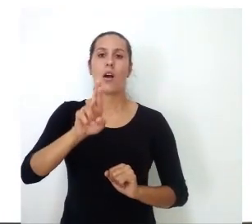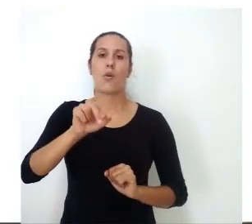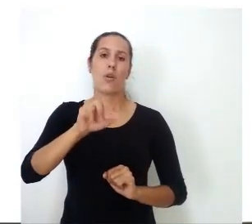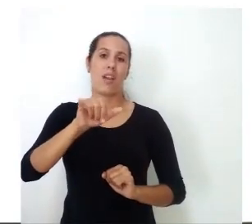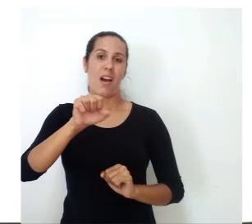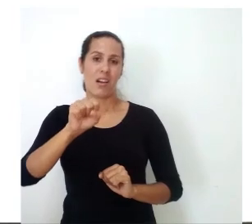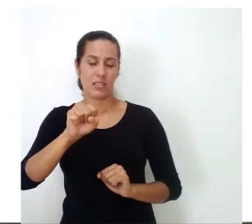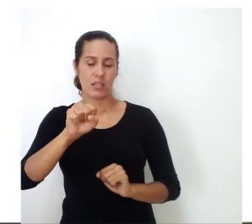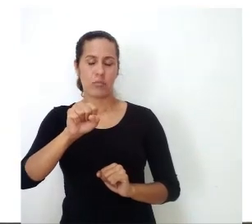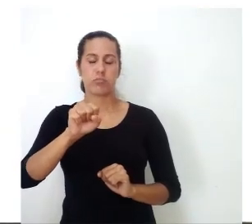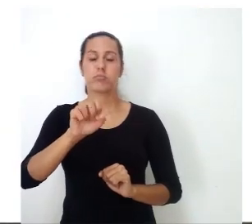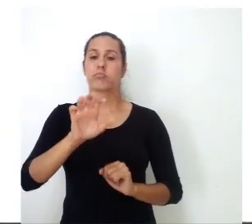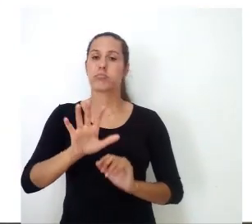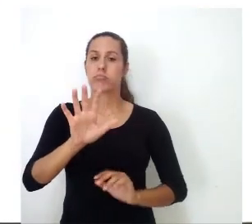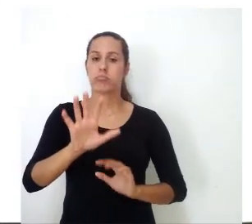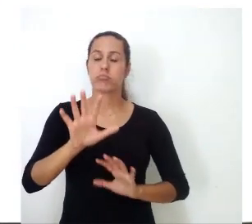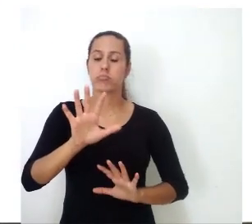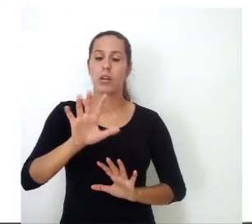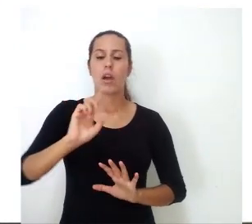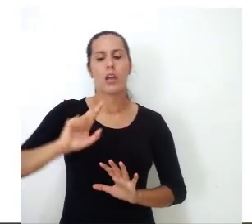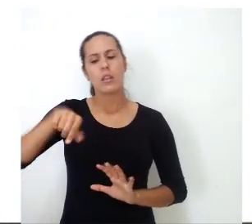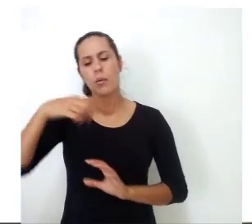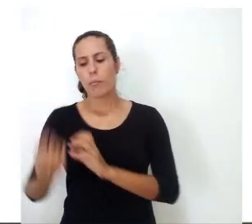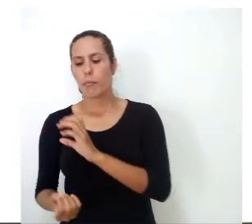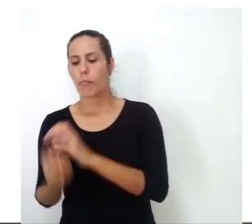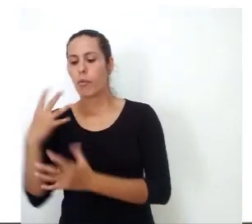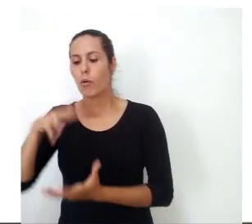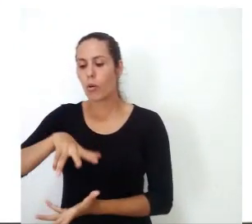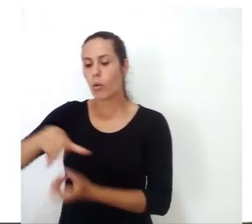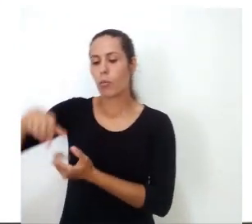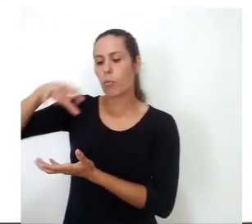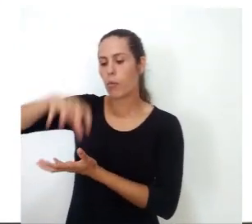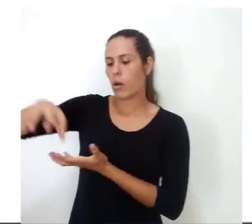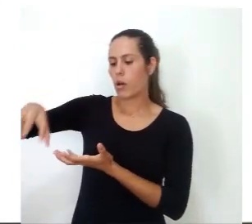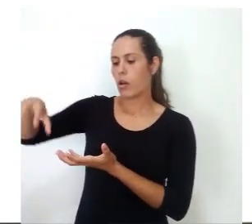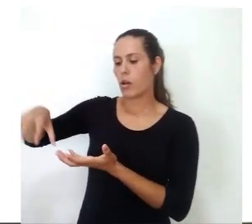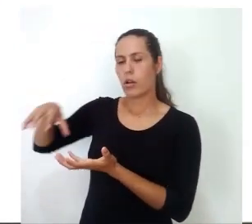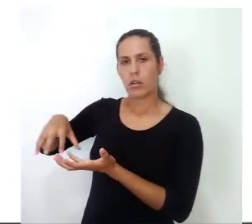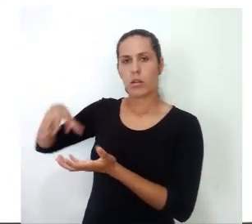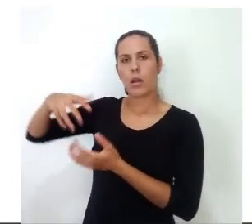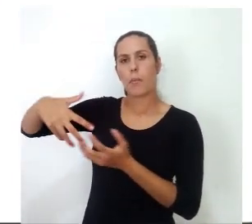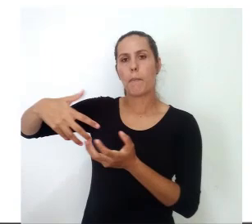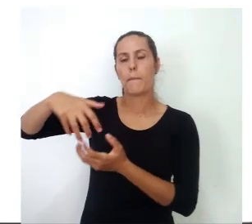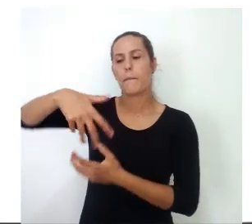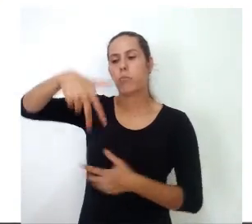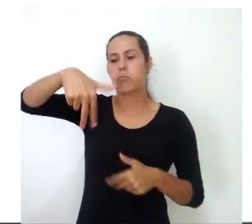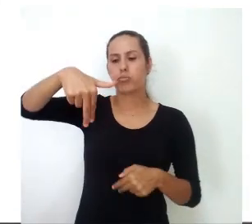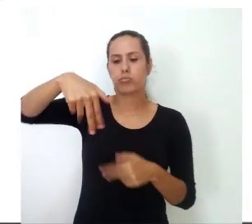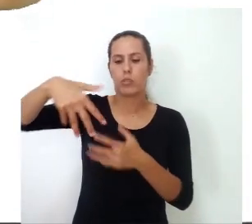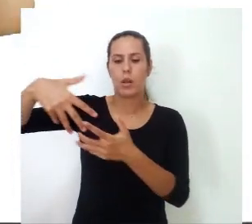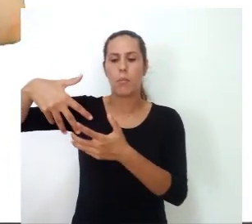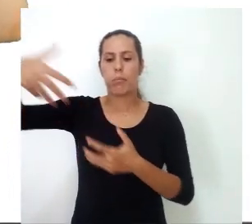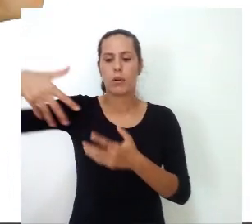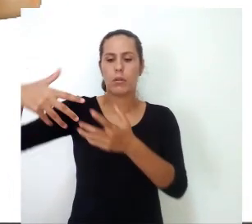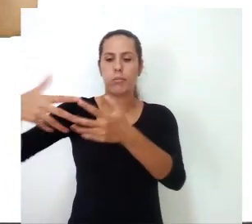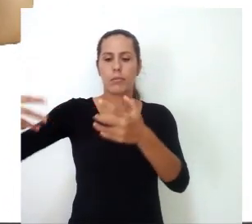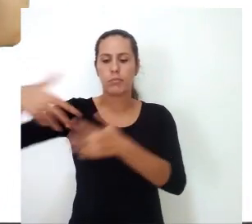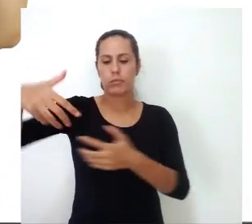e Laurásia ao norte, beleza? E no mundo moderno houve